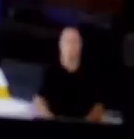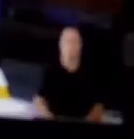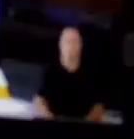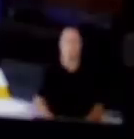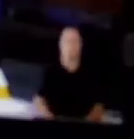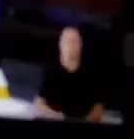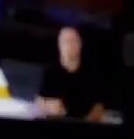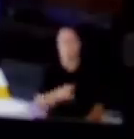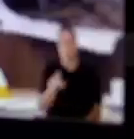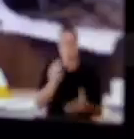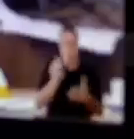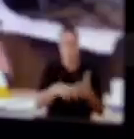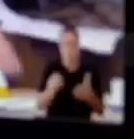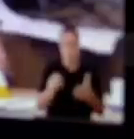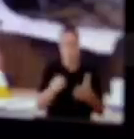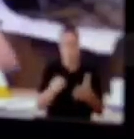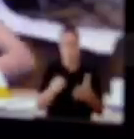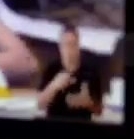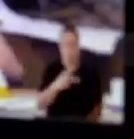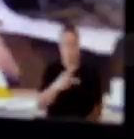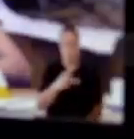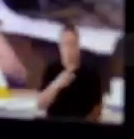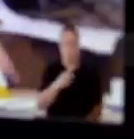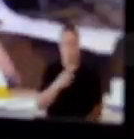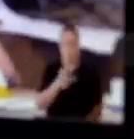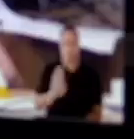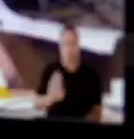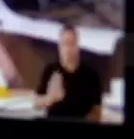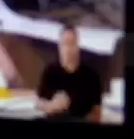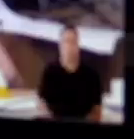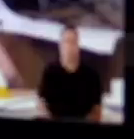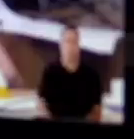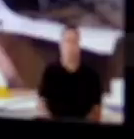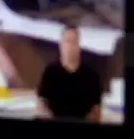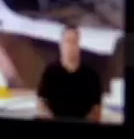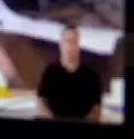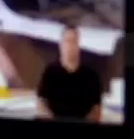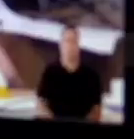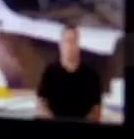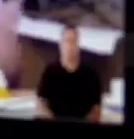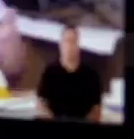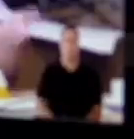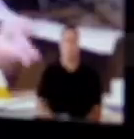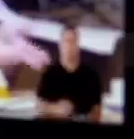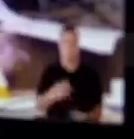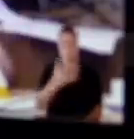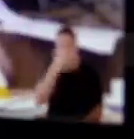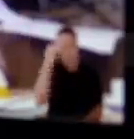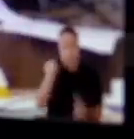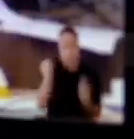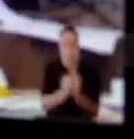uma ficha de filiação ao prtb pessoas que compunham o movimento devencionista participou